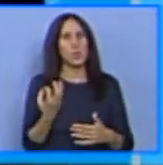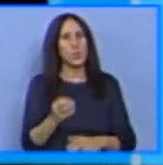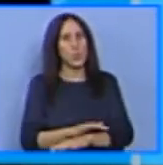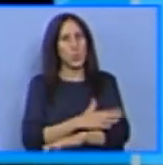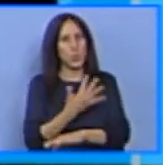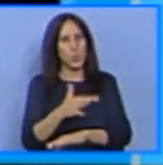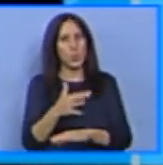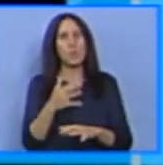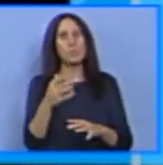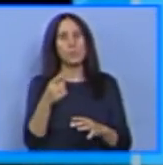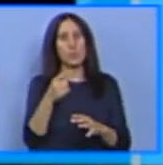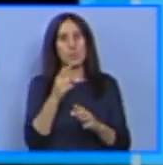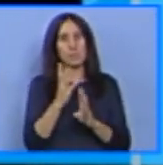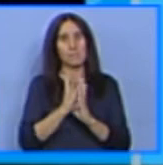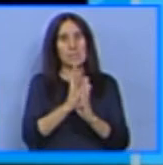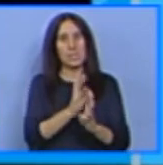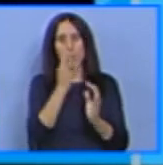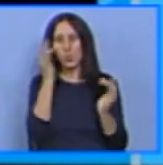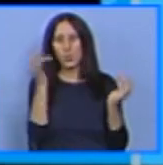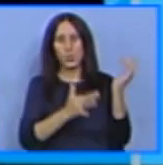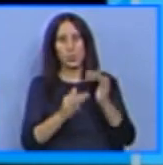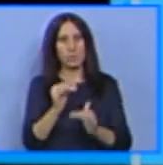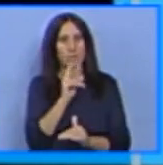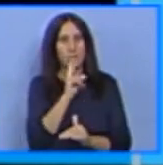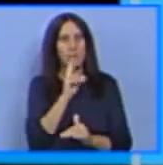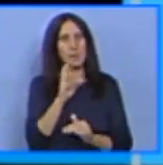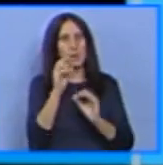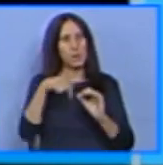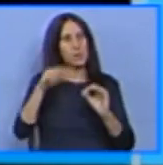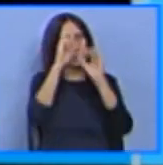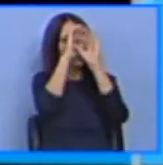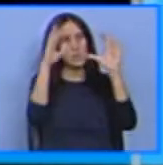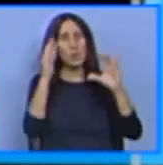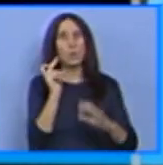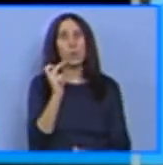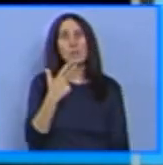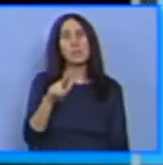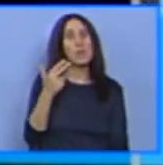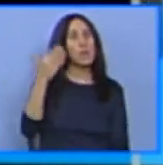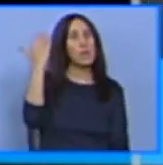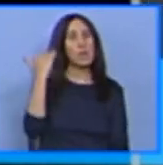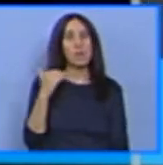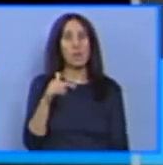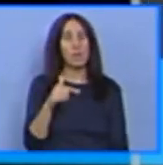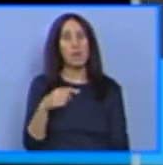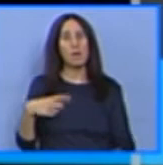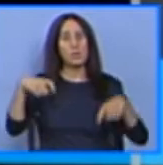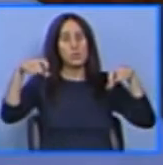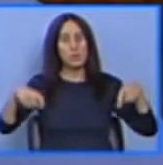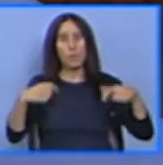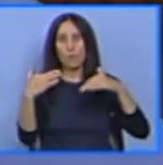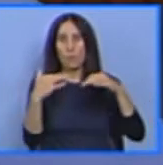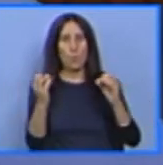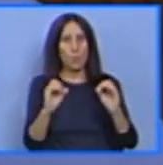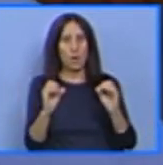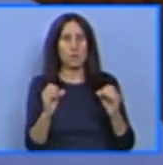A mobilização dos peregrinos em Fátima, mas nós temos de ter a noção que há 100 anos atrás não havia estádios de futebol,